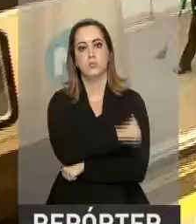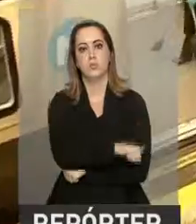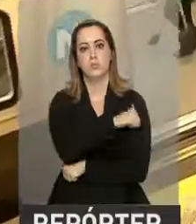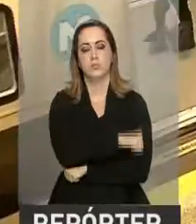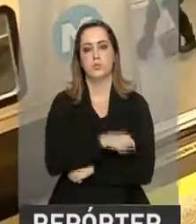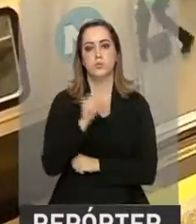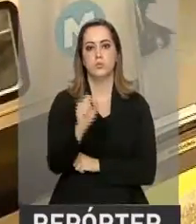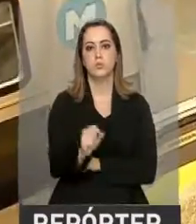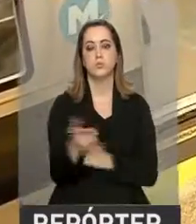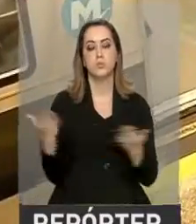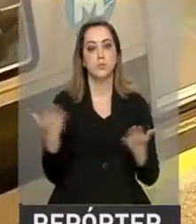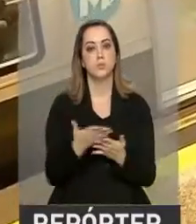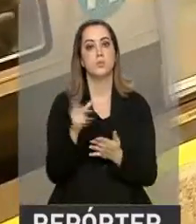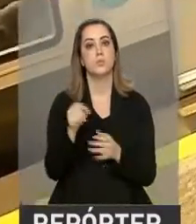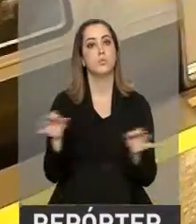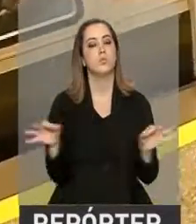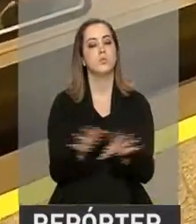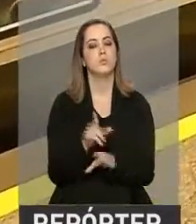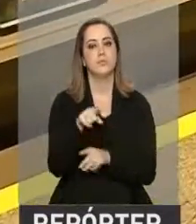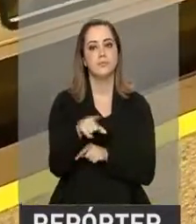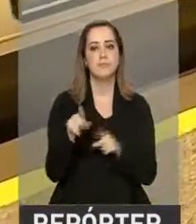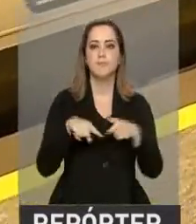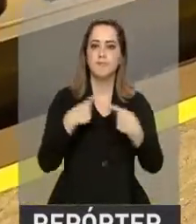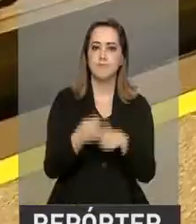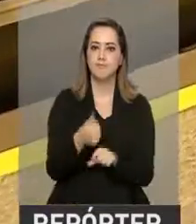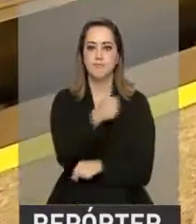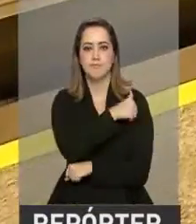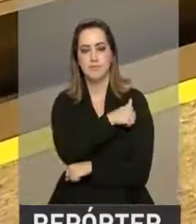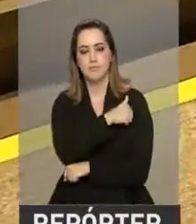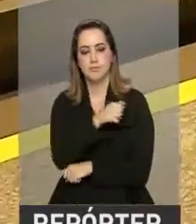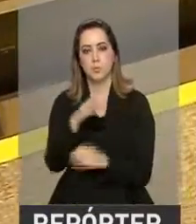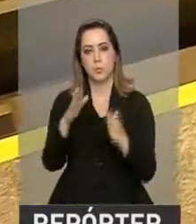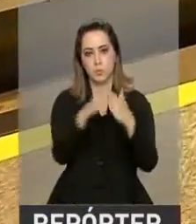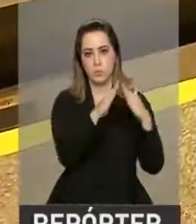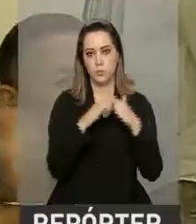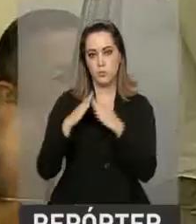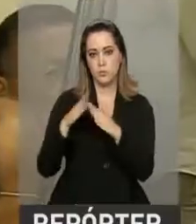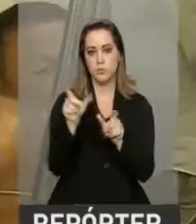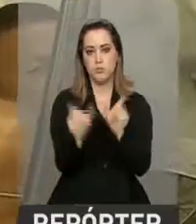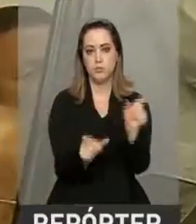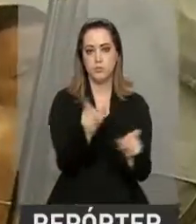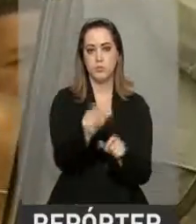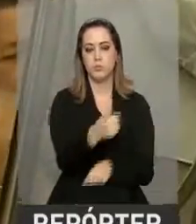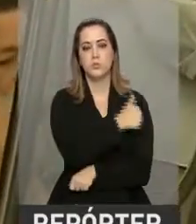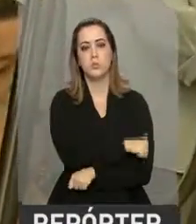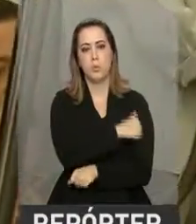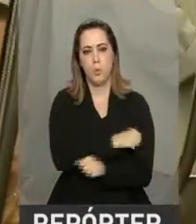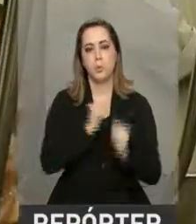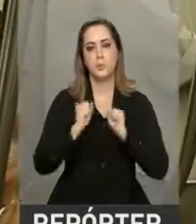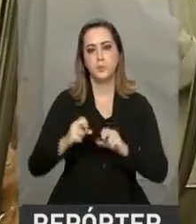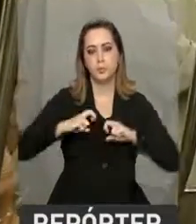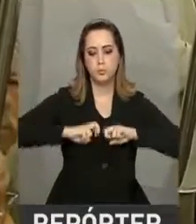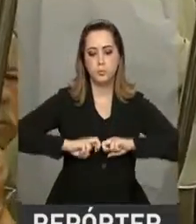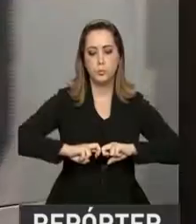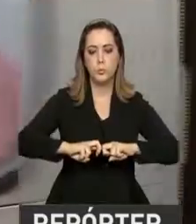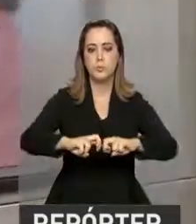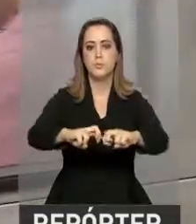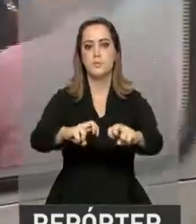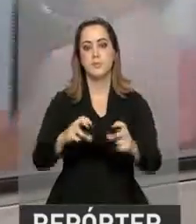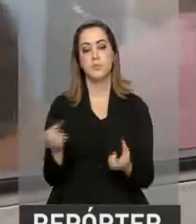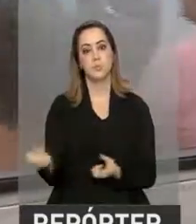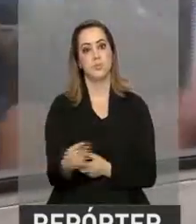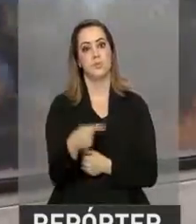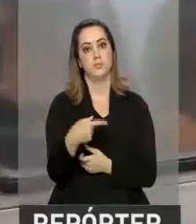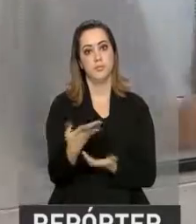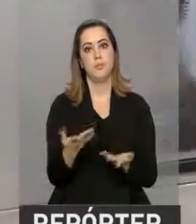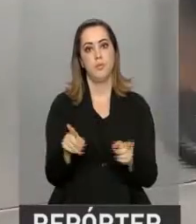Janeiro. Assim que a competição acabar, os cariocas poderão usar a nova linha do metrô, que liga a Zona Oeste ao centro da cidade. Também